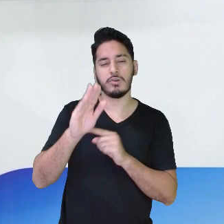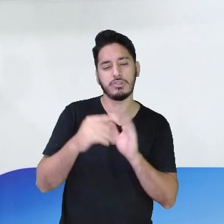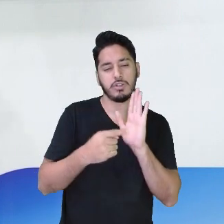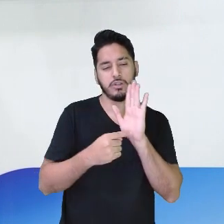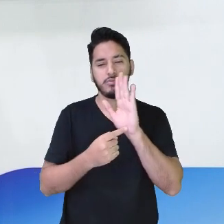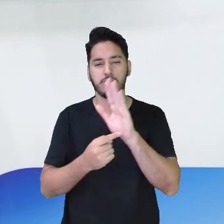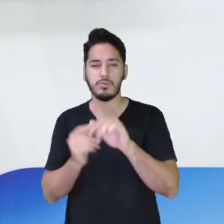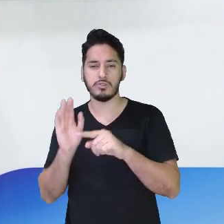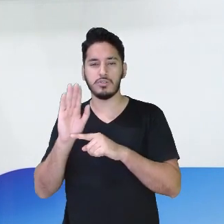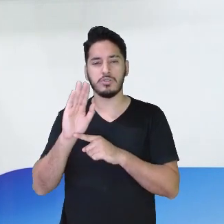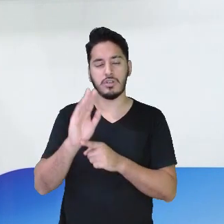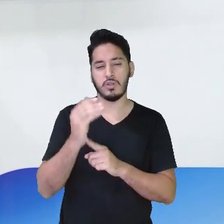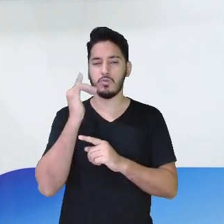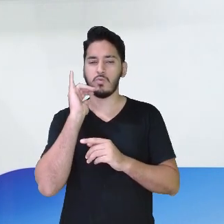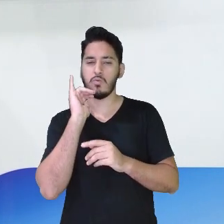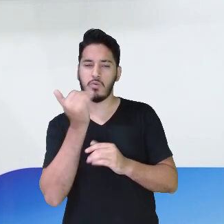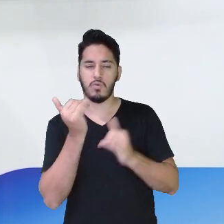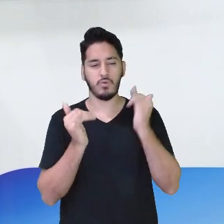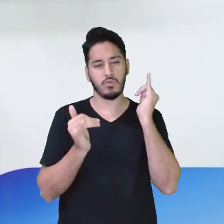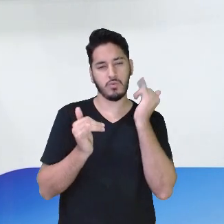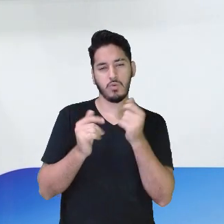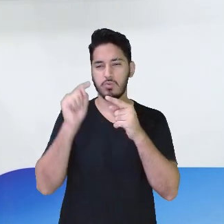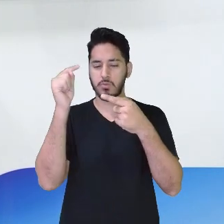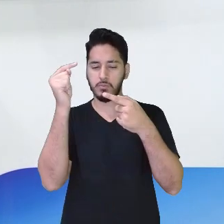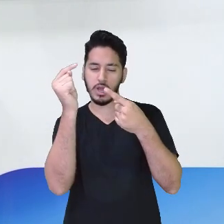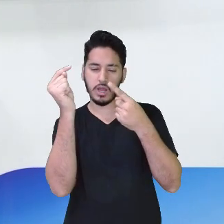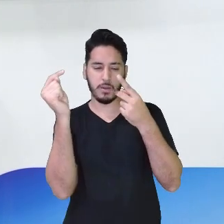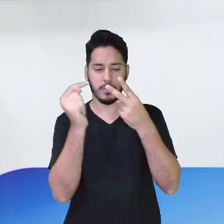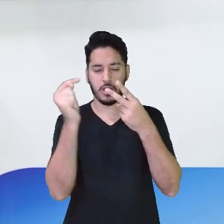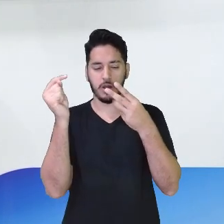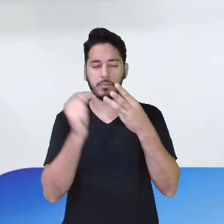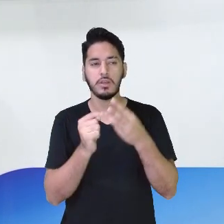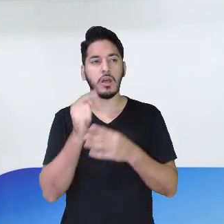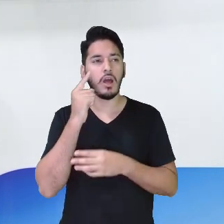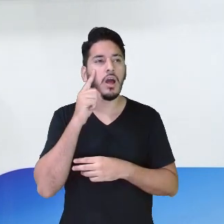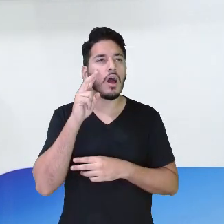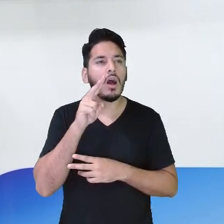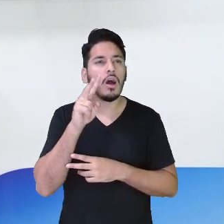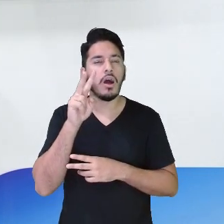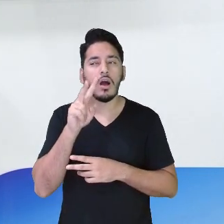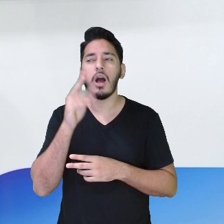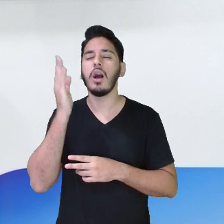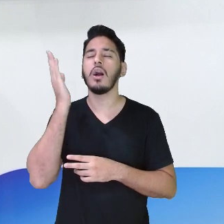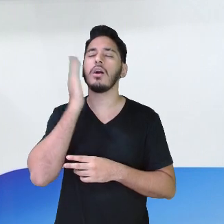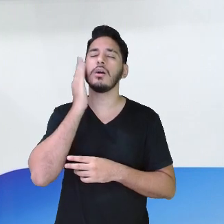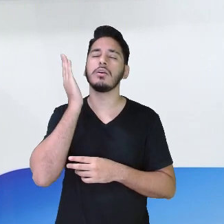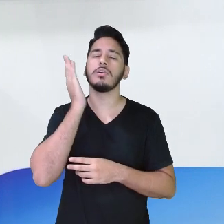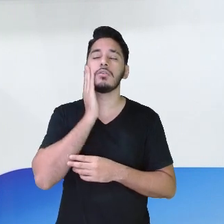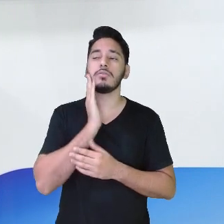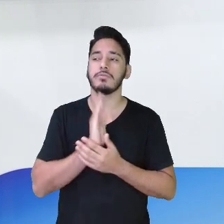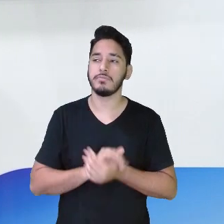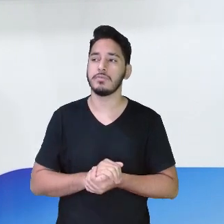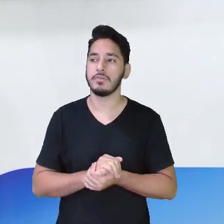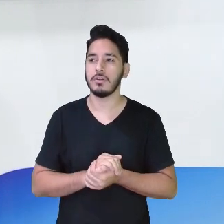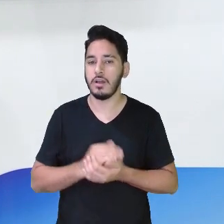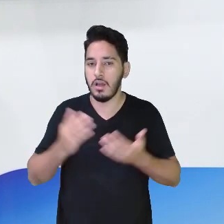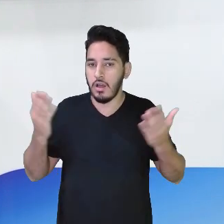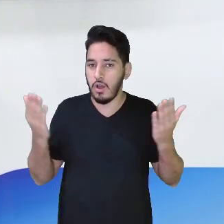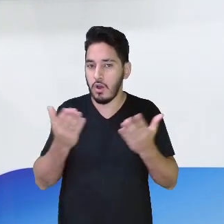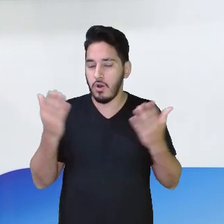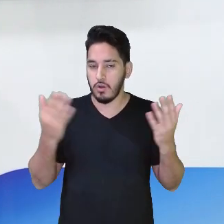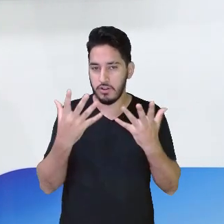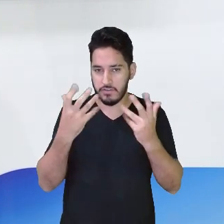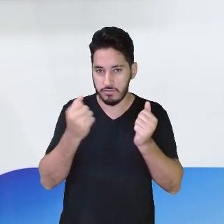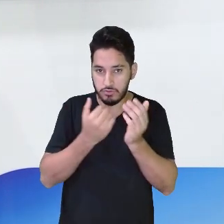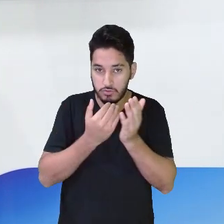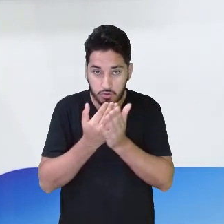no conto, cada item dessa estrutura, você vai entender com certeza, tá certo assim? Então, agora nós